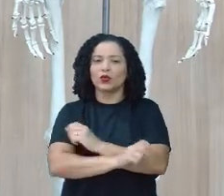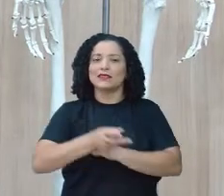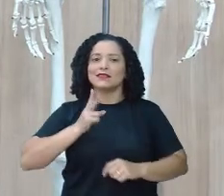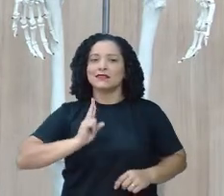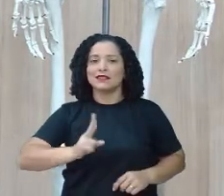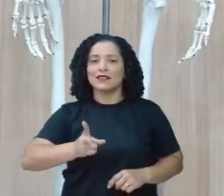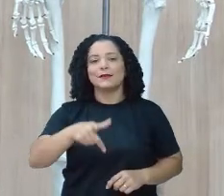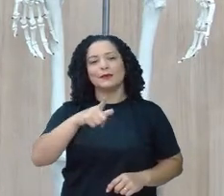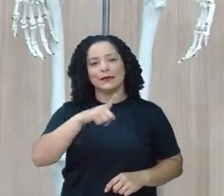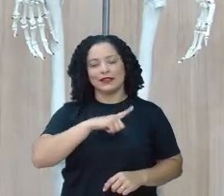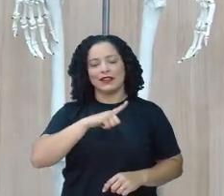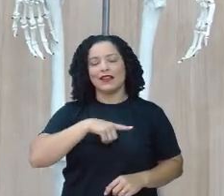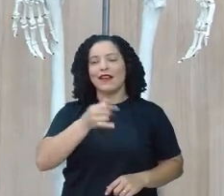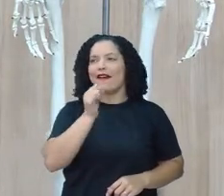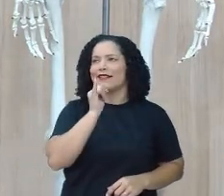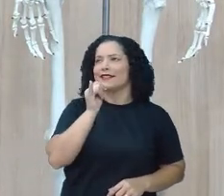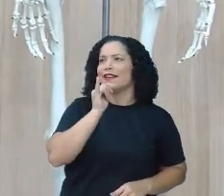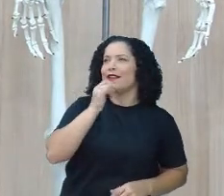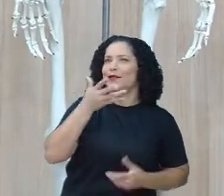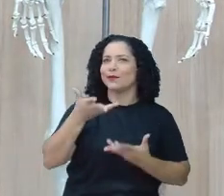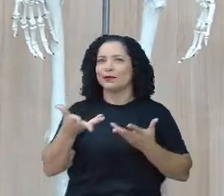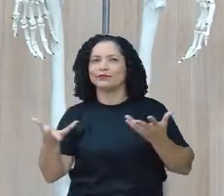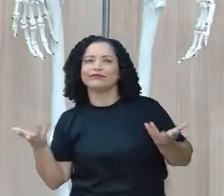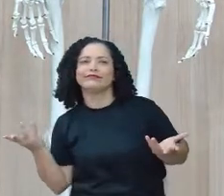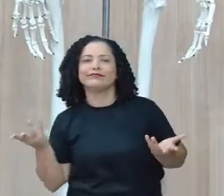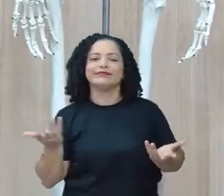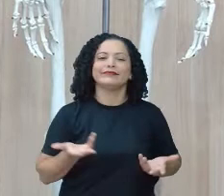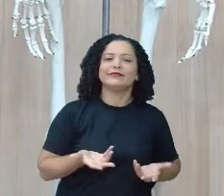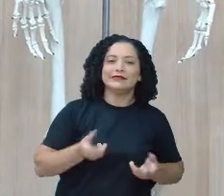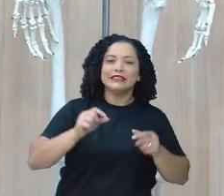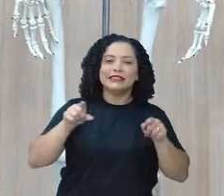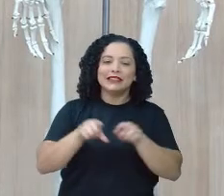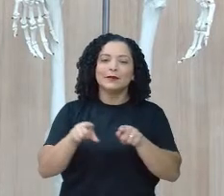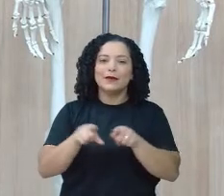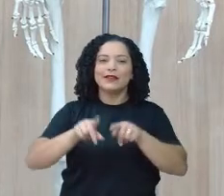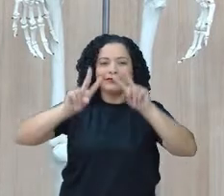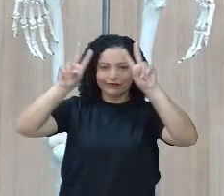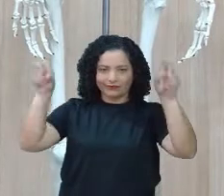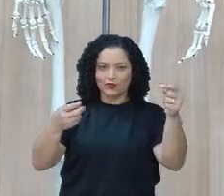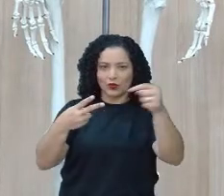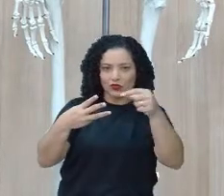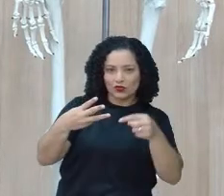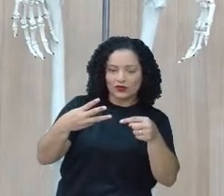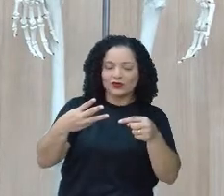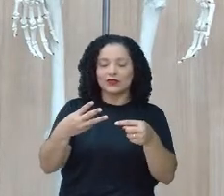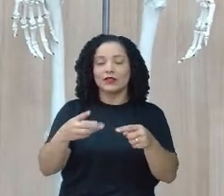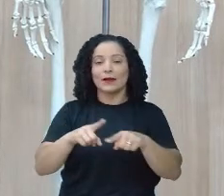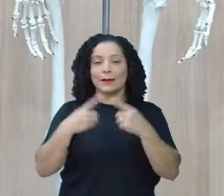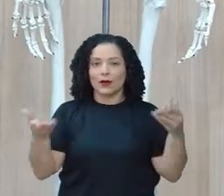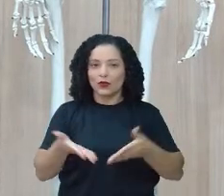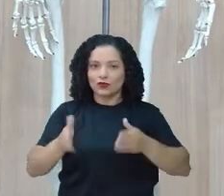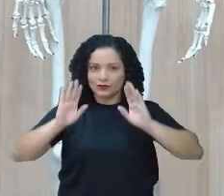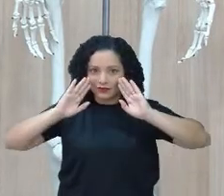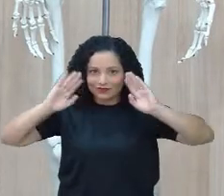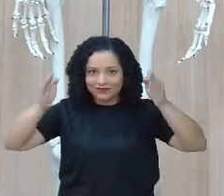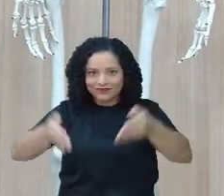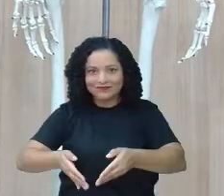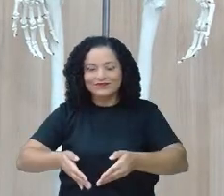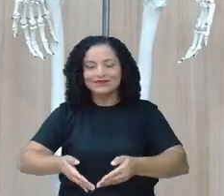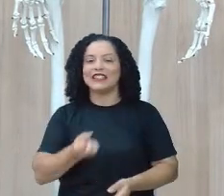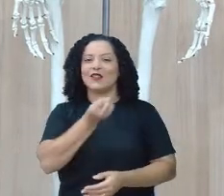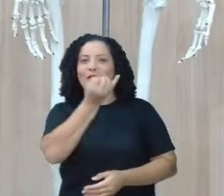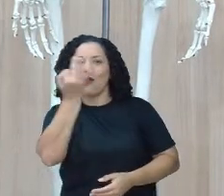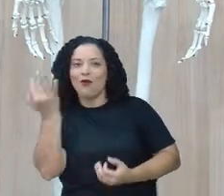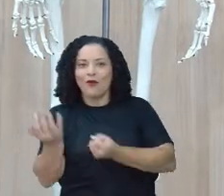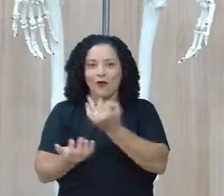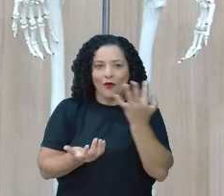um exemplo e a gente termina falando em cartilagem ou em tendões, ok? Mas vamos ficar atentos. Tem muita coisa para a